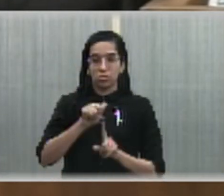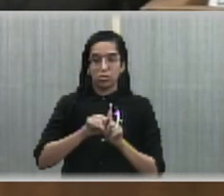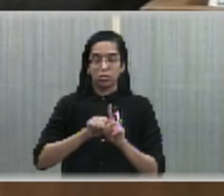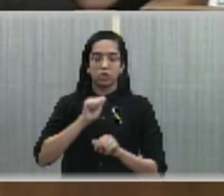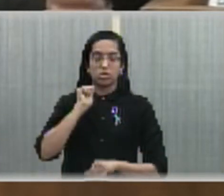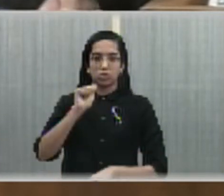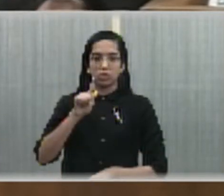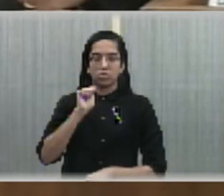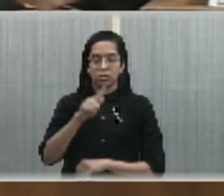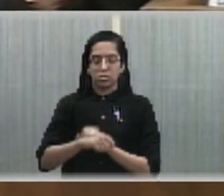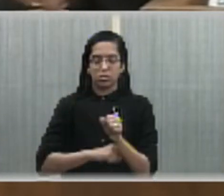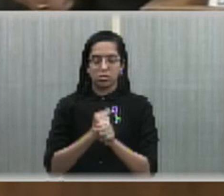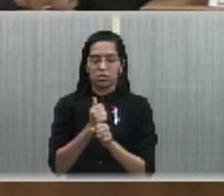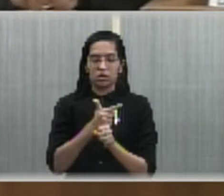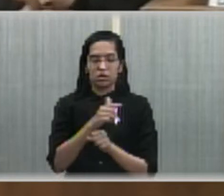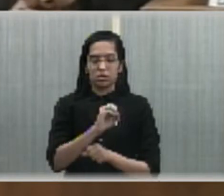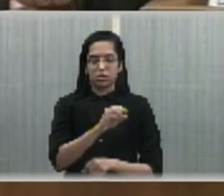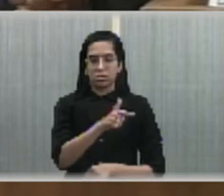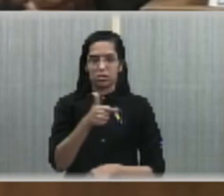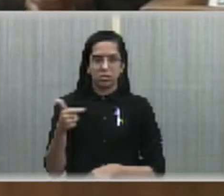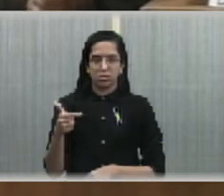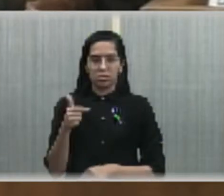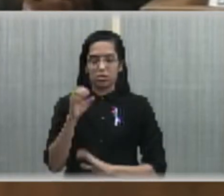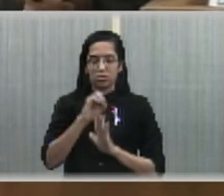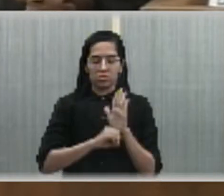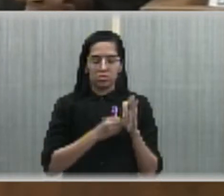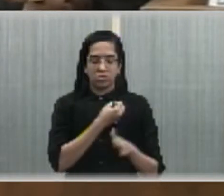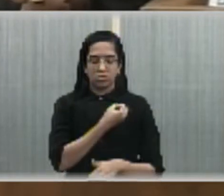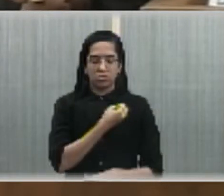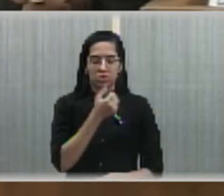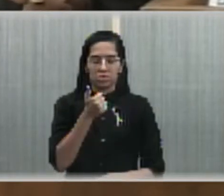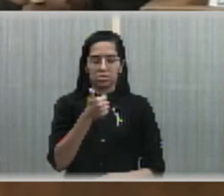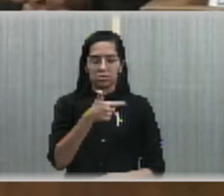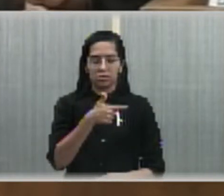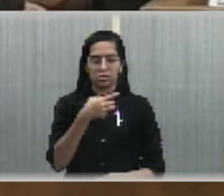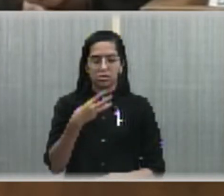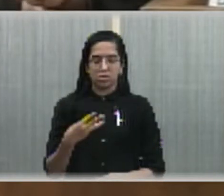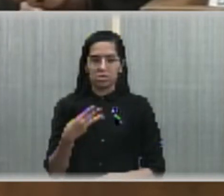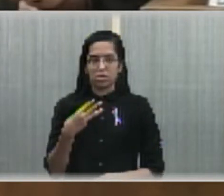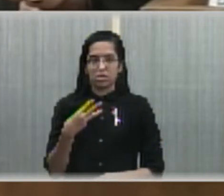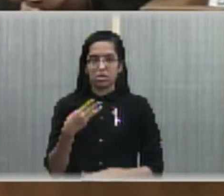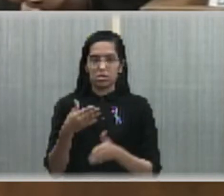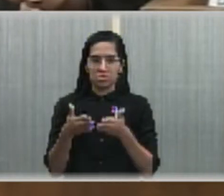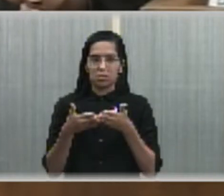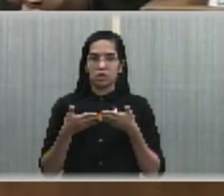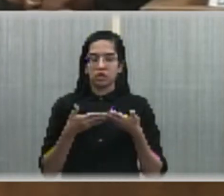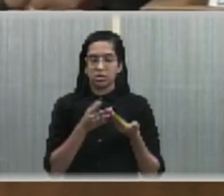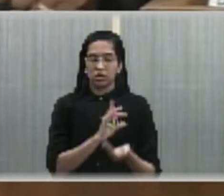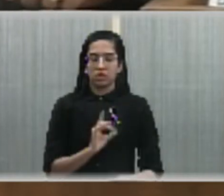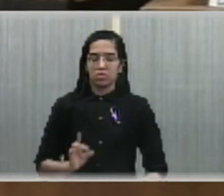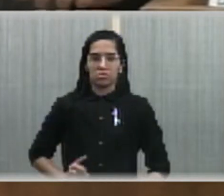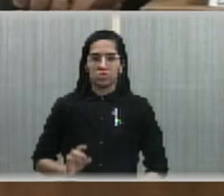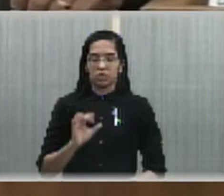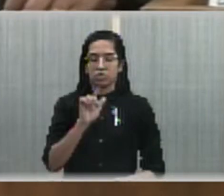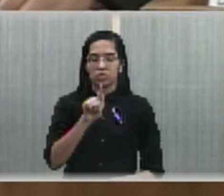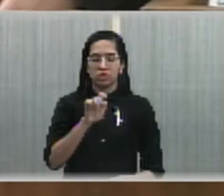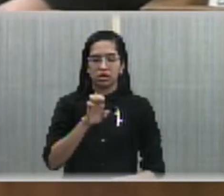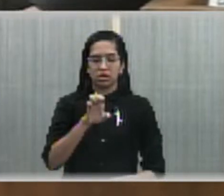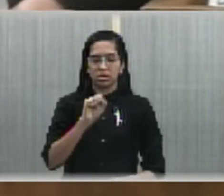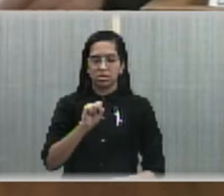1/8/2022, ofício número 123. Requerimento do deputado Gessivaldo Isaías.